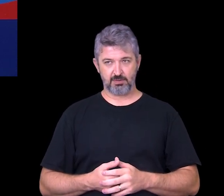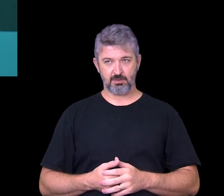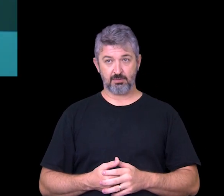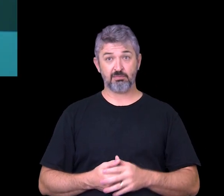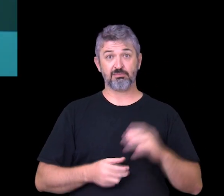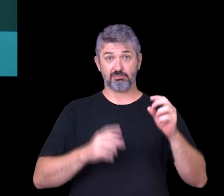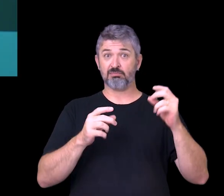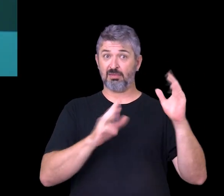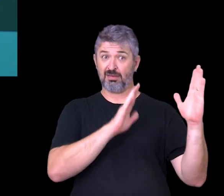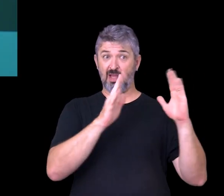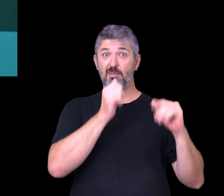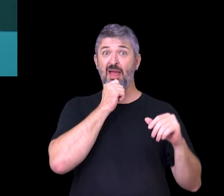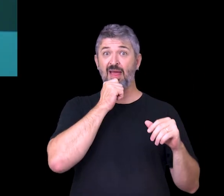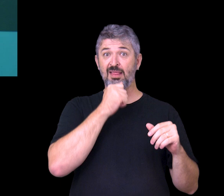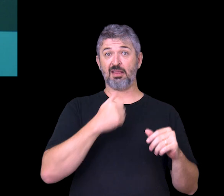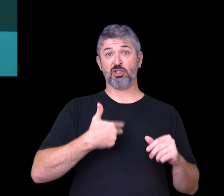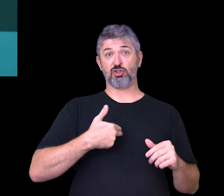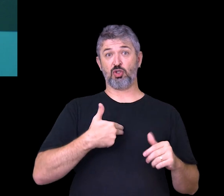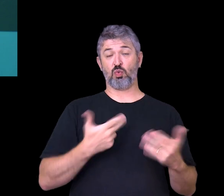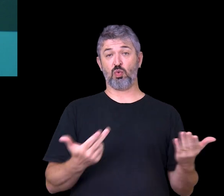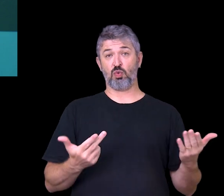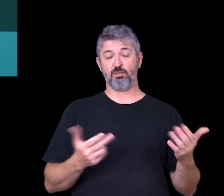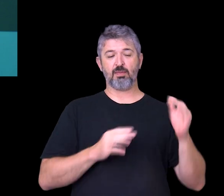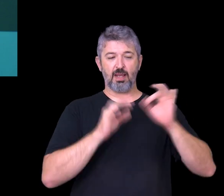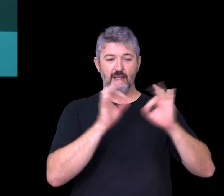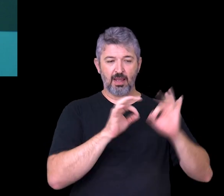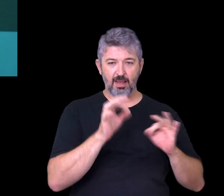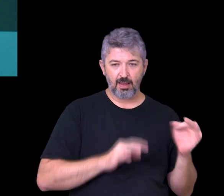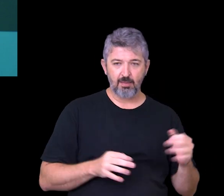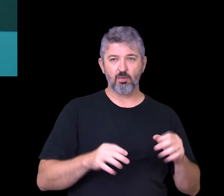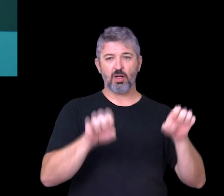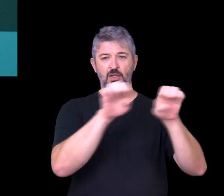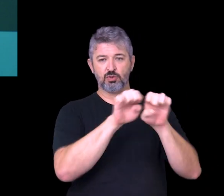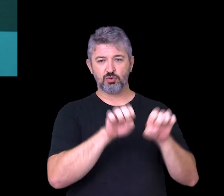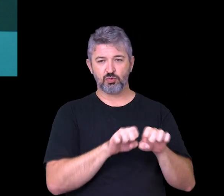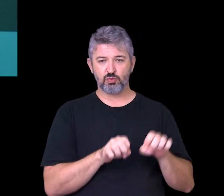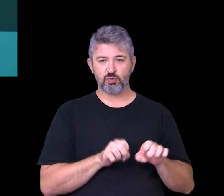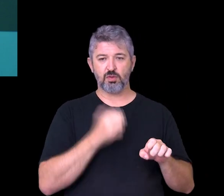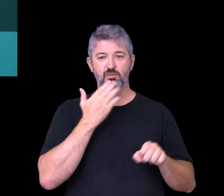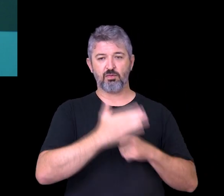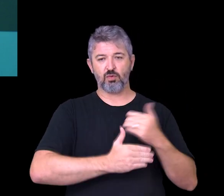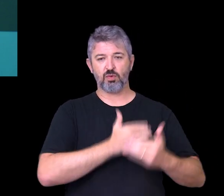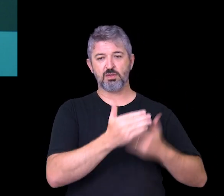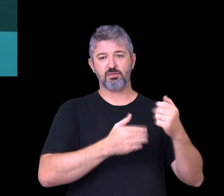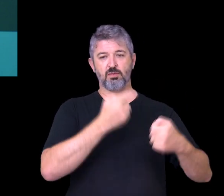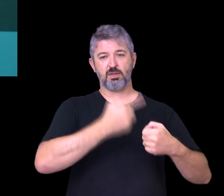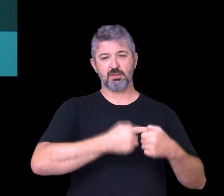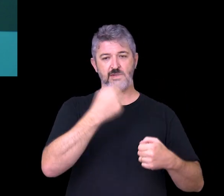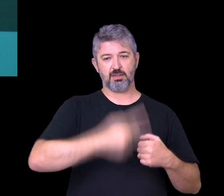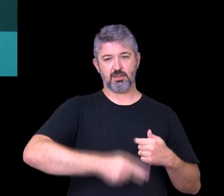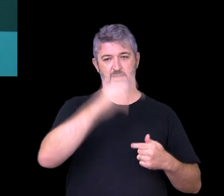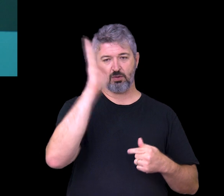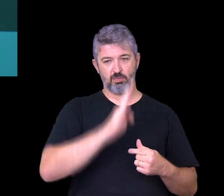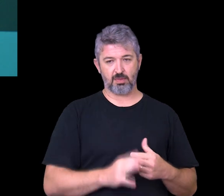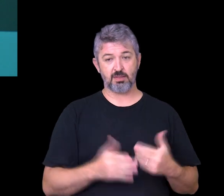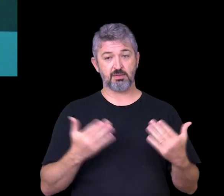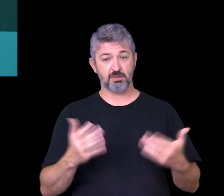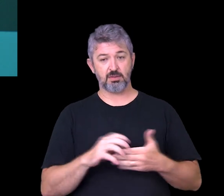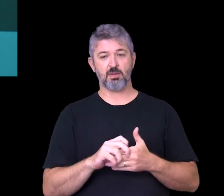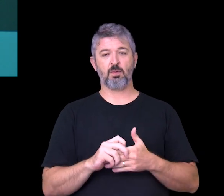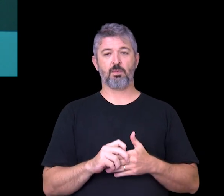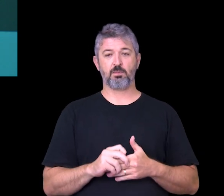ainda em elaboração dessa infraestrutura para o crescimento urbano no Brasil. Então, nesse